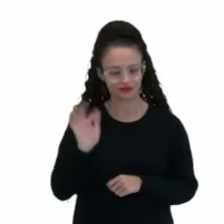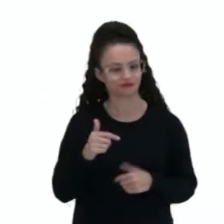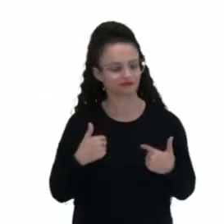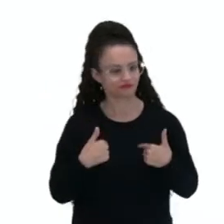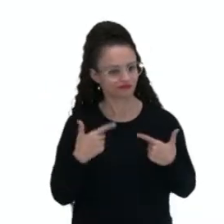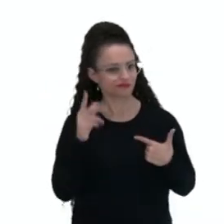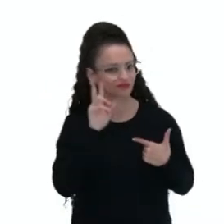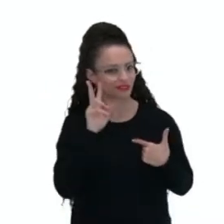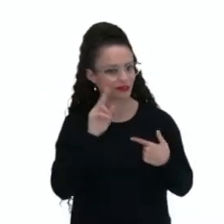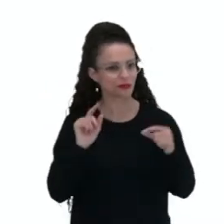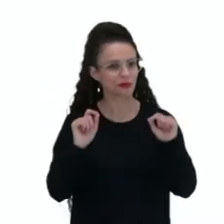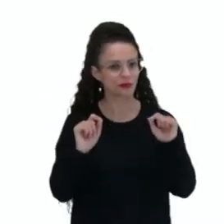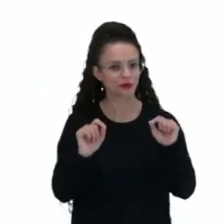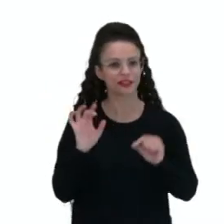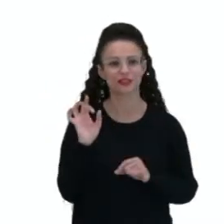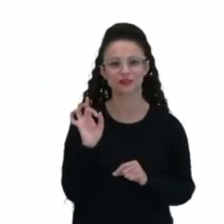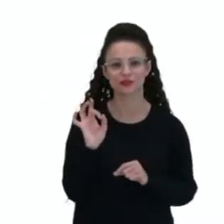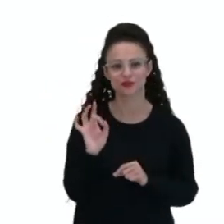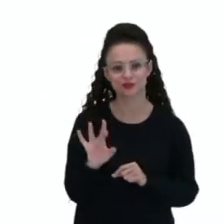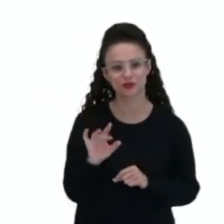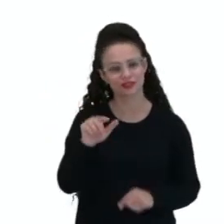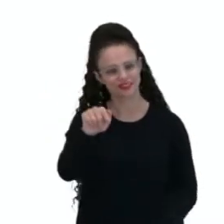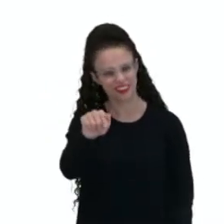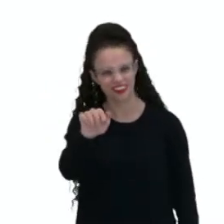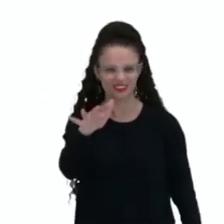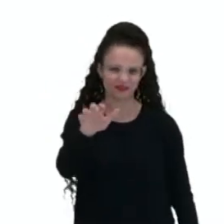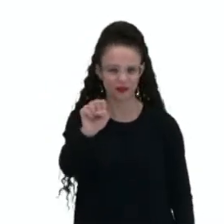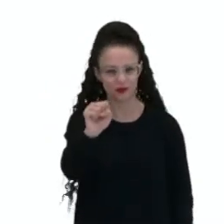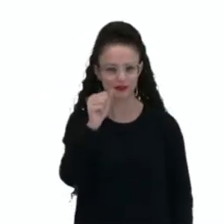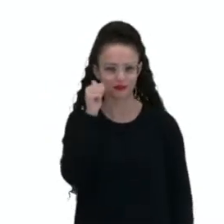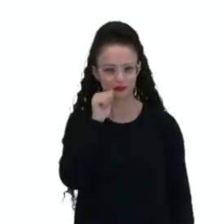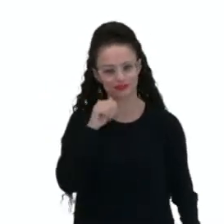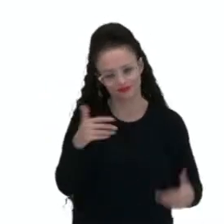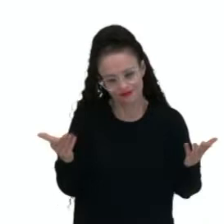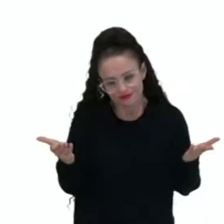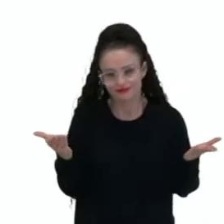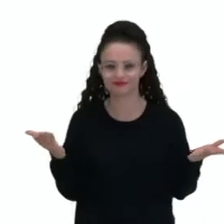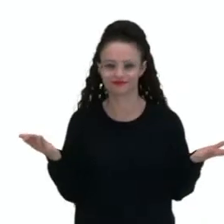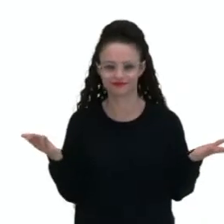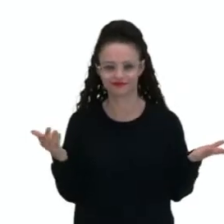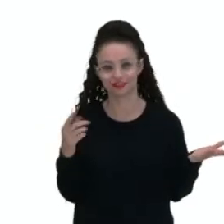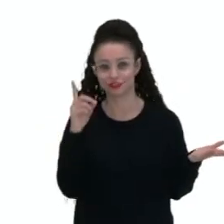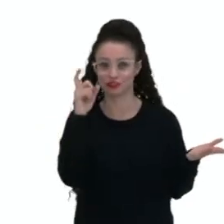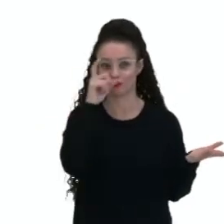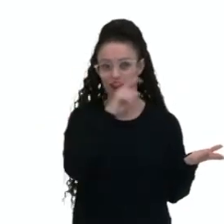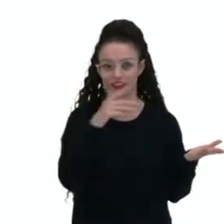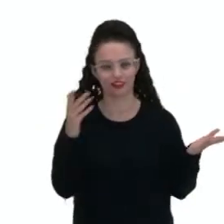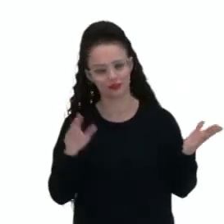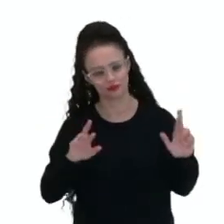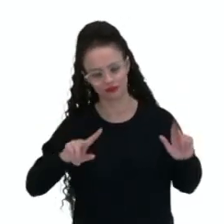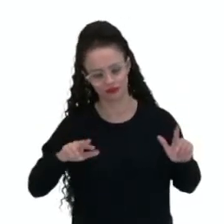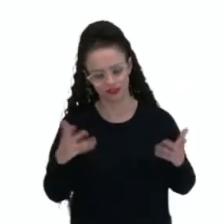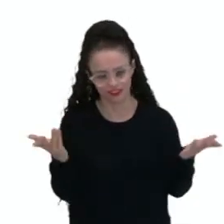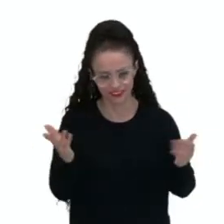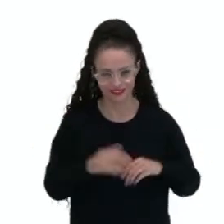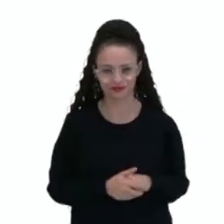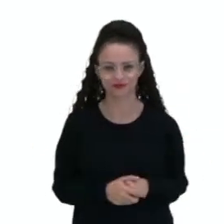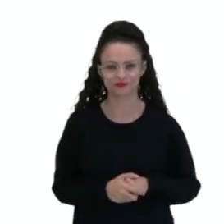que lembrá-lo de que éramos só umas 7 ou 8 mulheres. Convenhamos, não era uma vantagem tão grandiosa